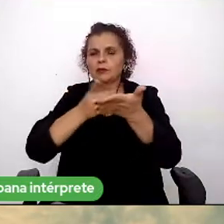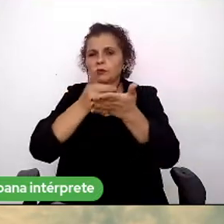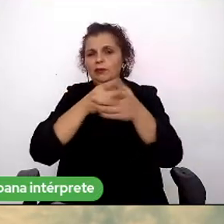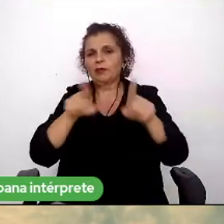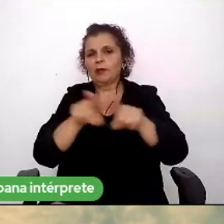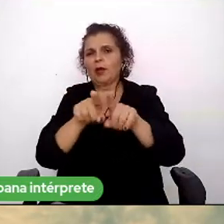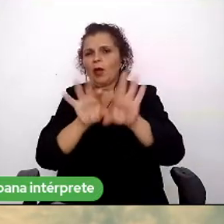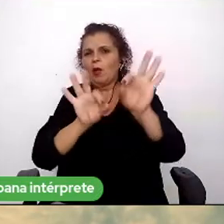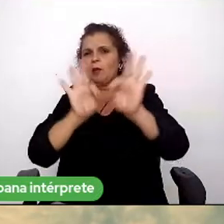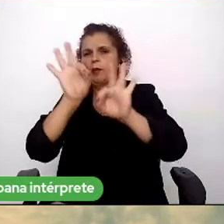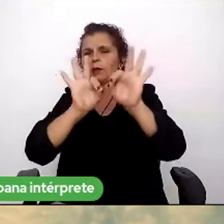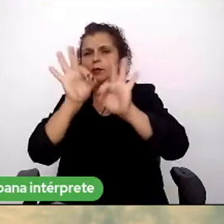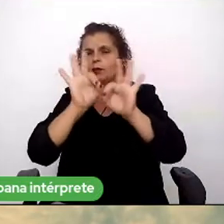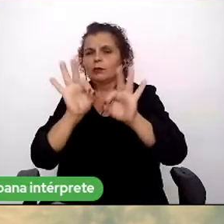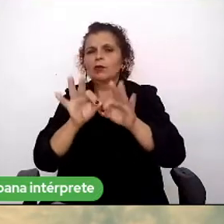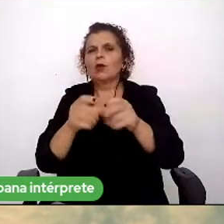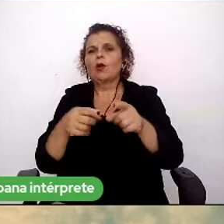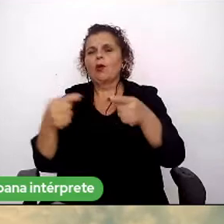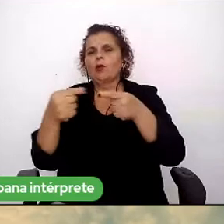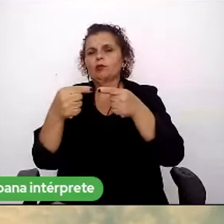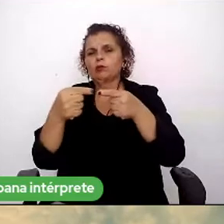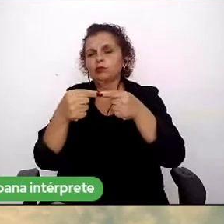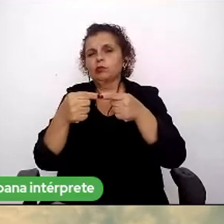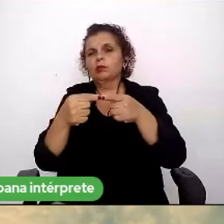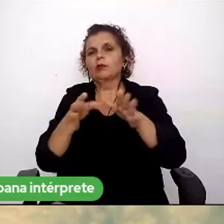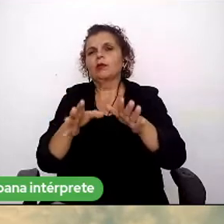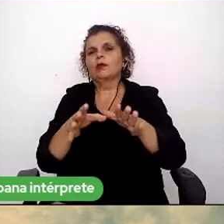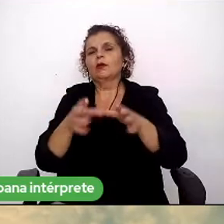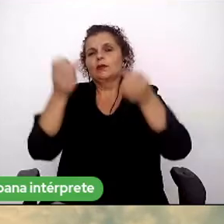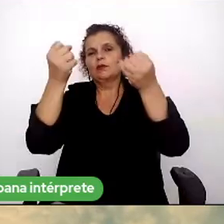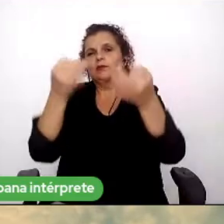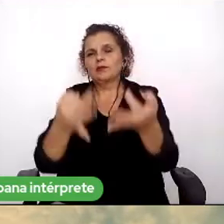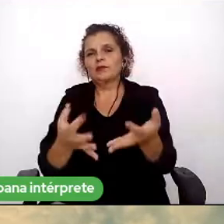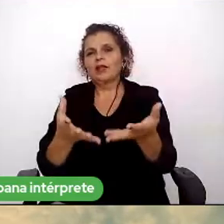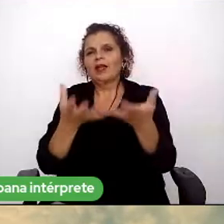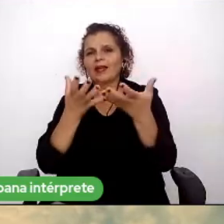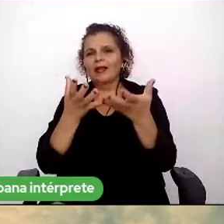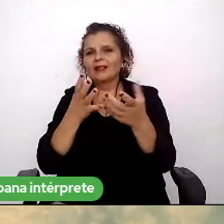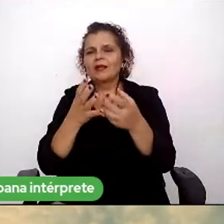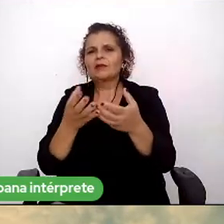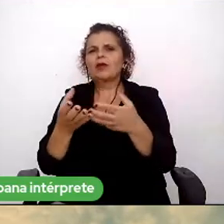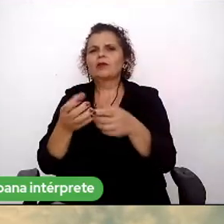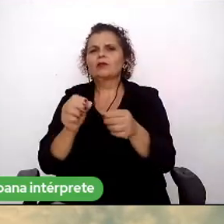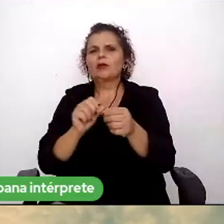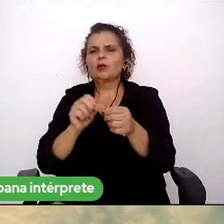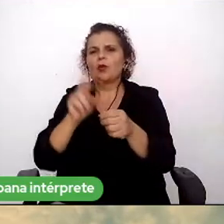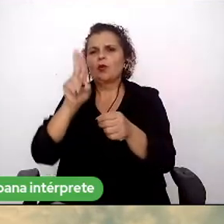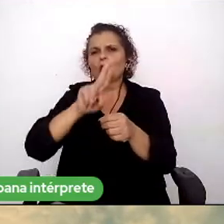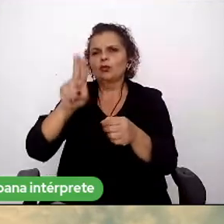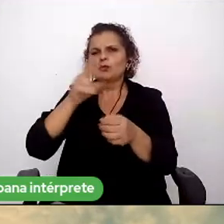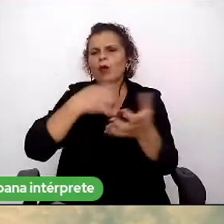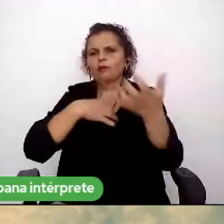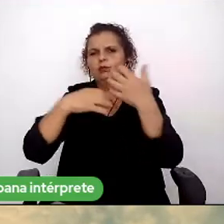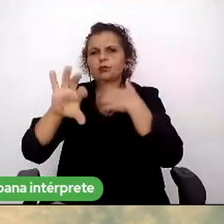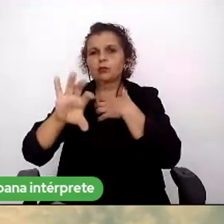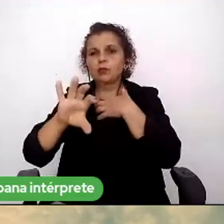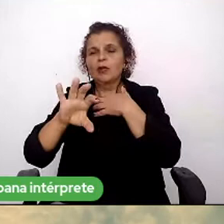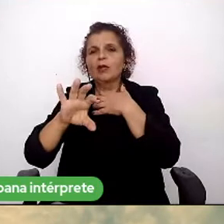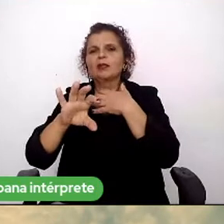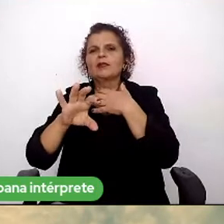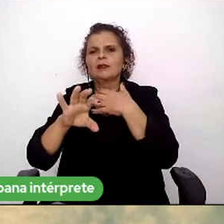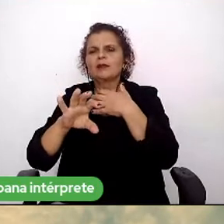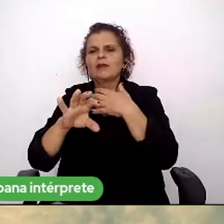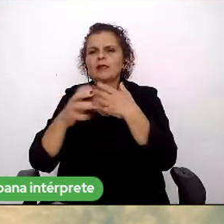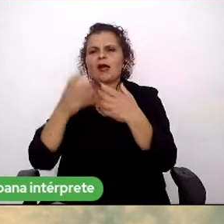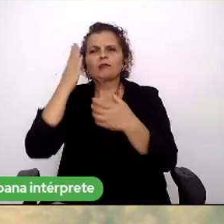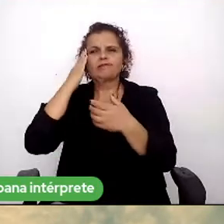né? Conforme a gente quer falar. Quando a gente empatiza com usuários, né? Quando a gente se coloca